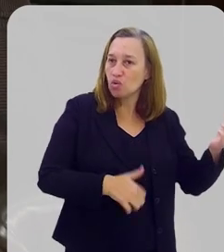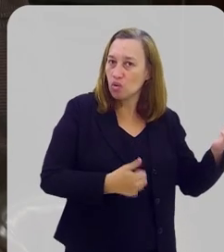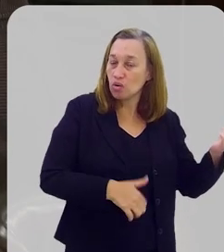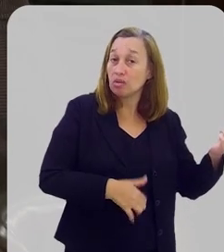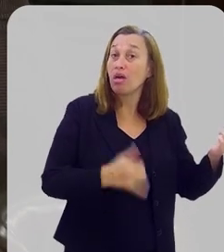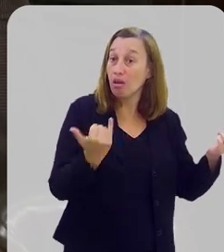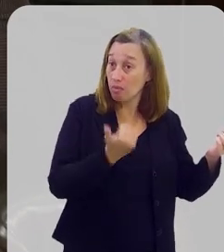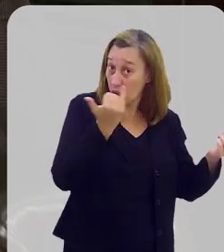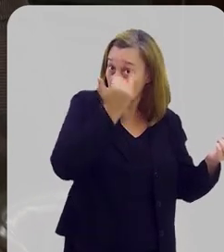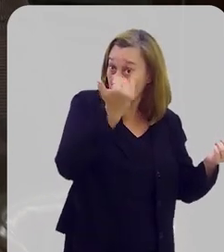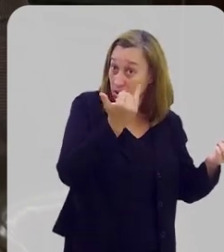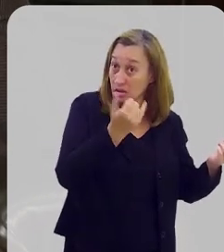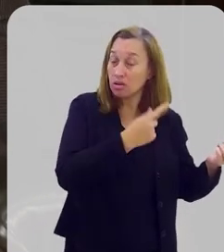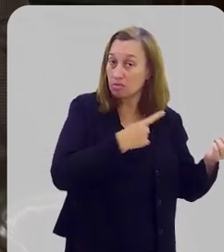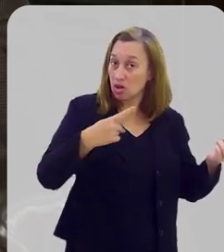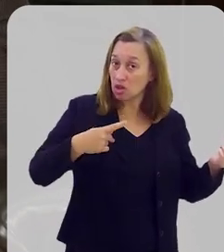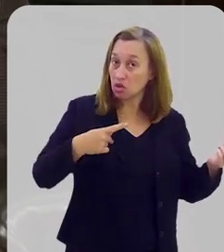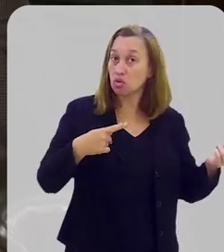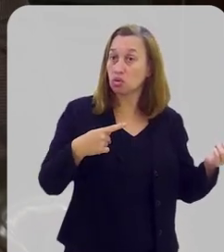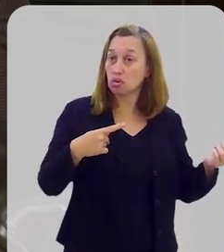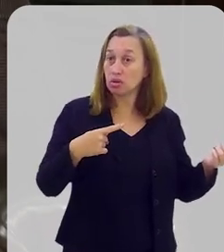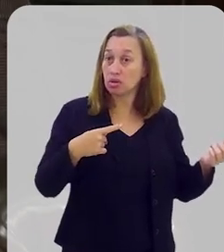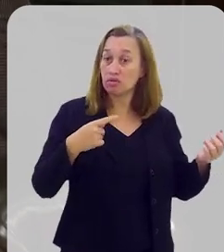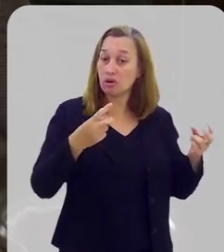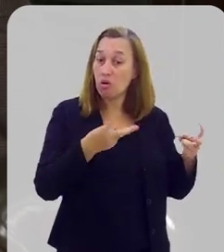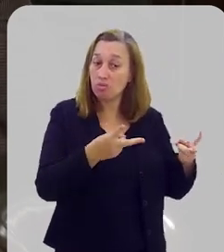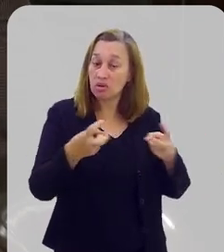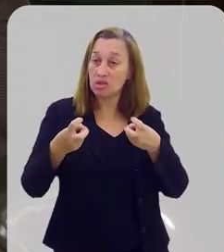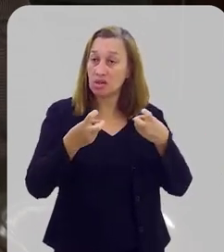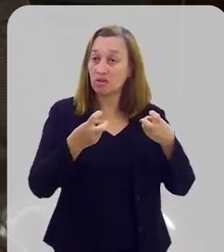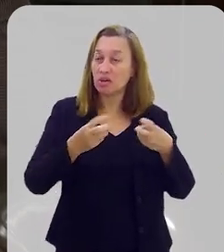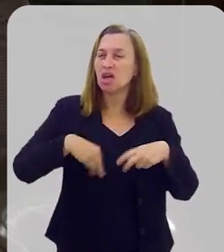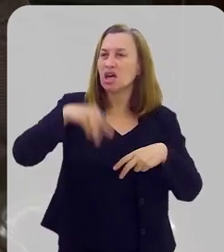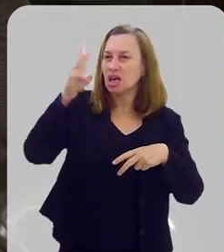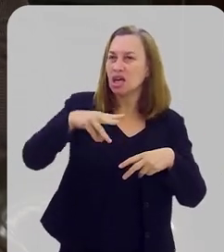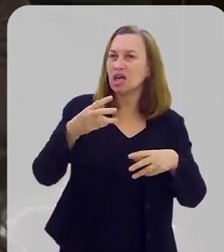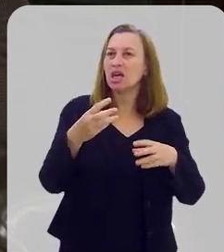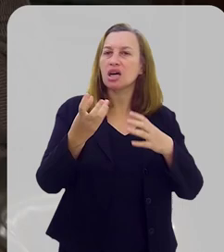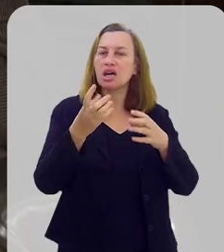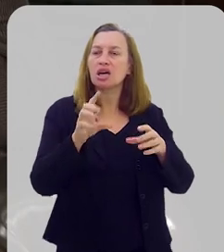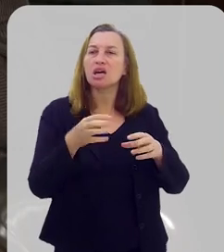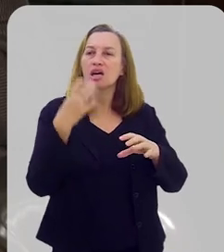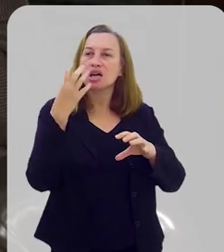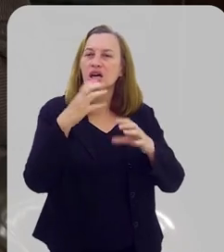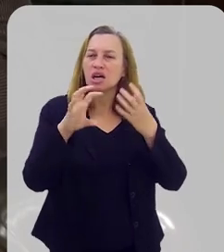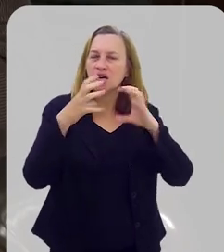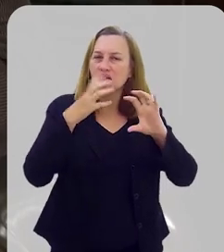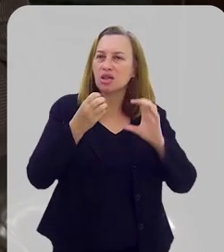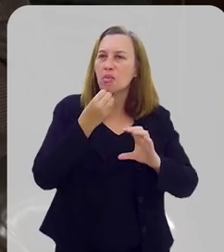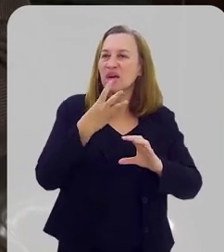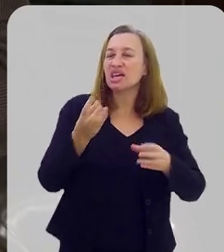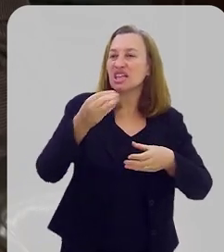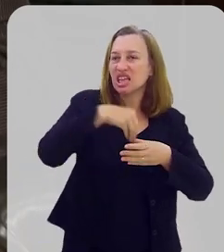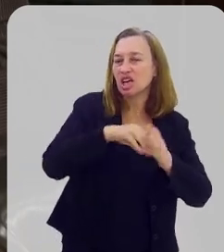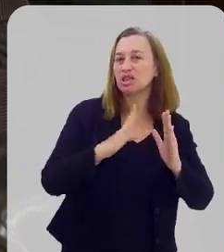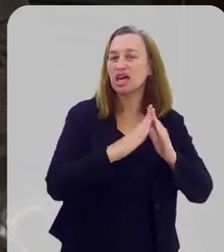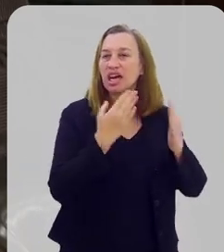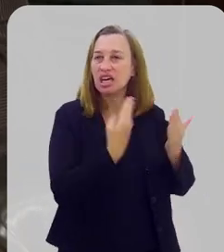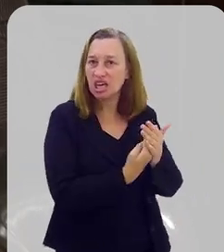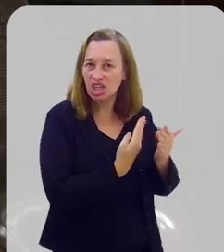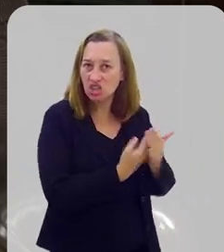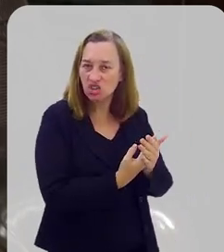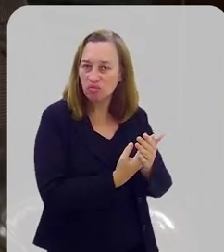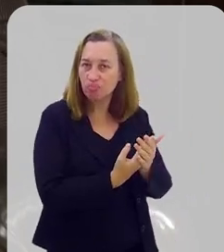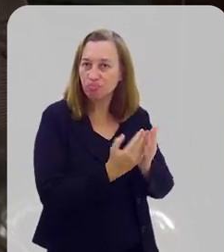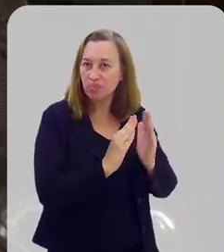como é importante que os pastores fiquem ligados em descobrir os caras que cantam bem dentro da igreja ele vai todo mundo já começa